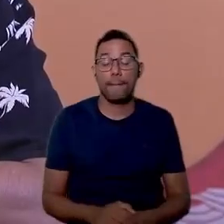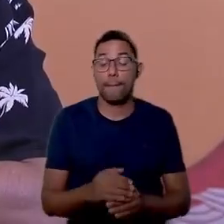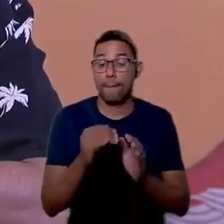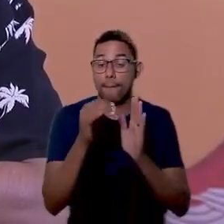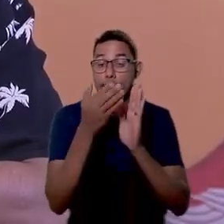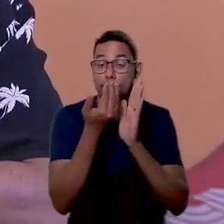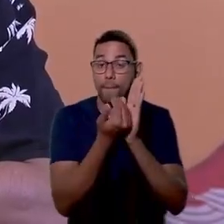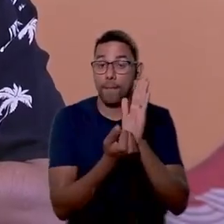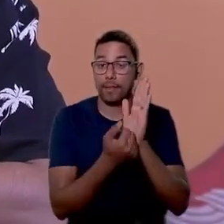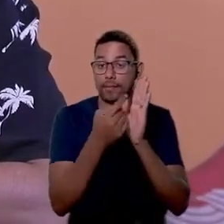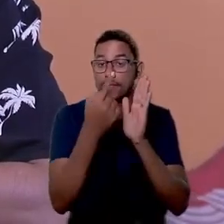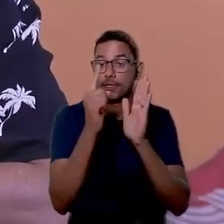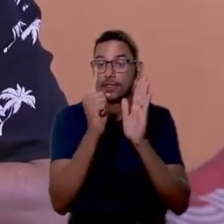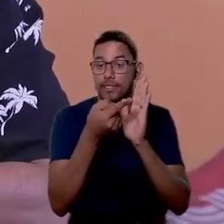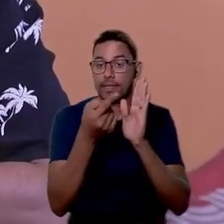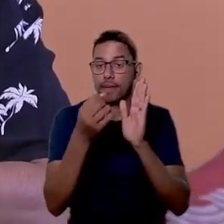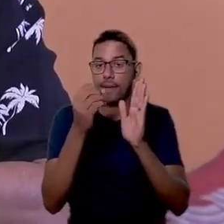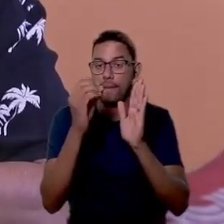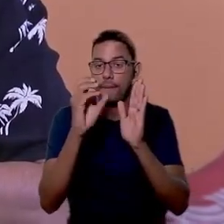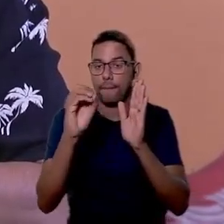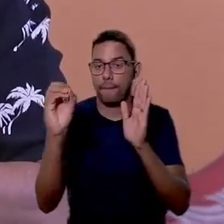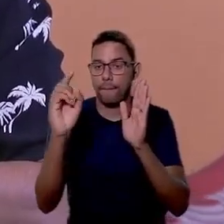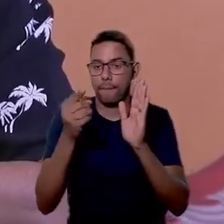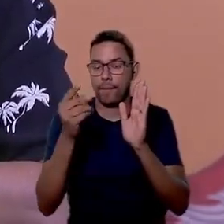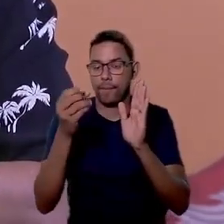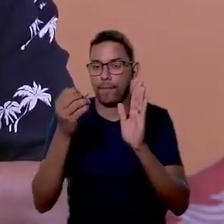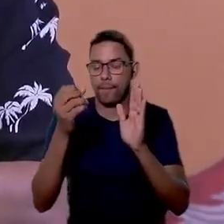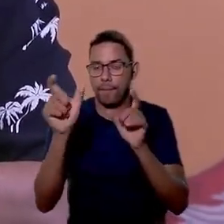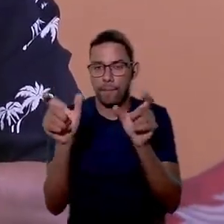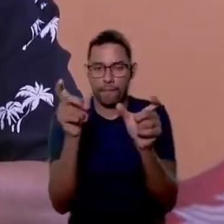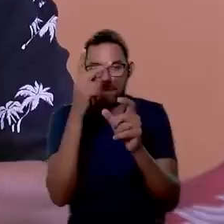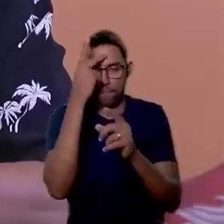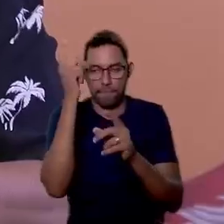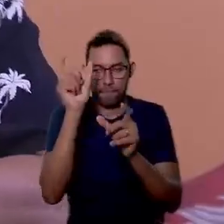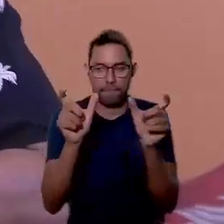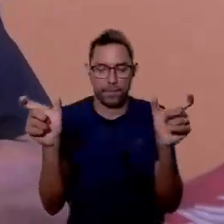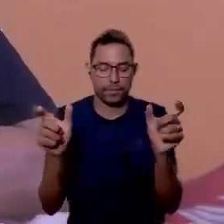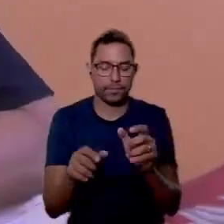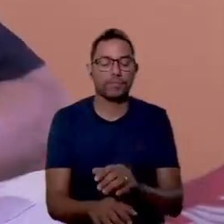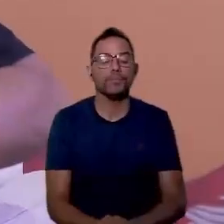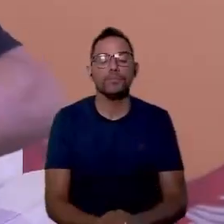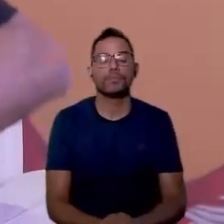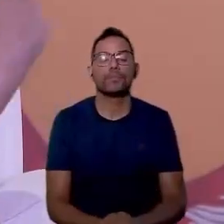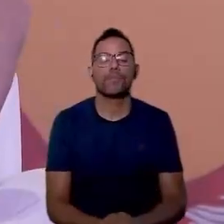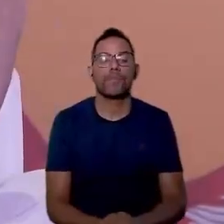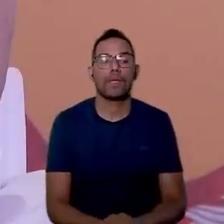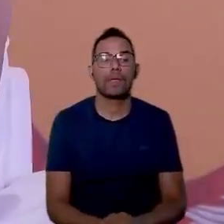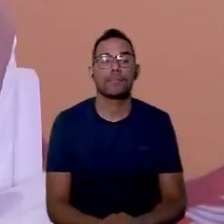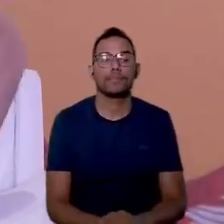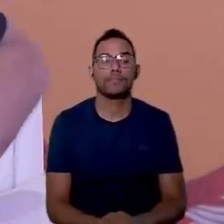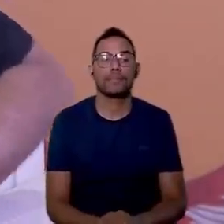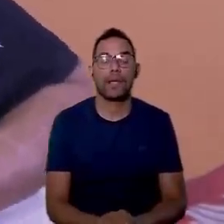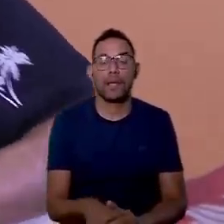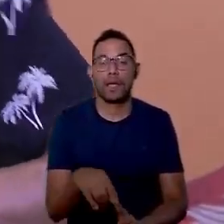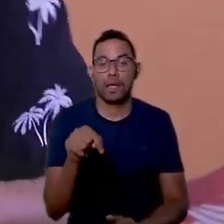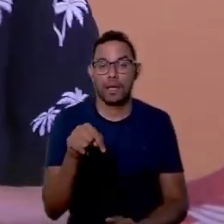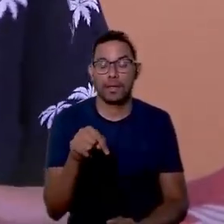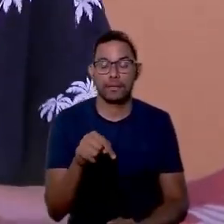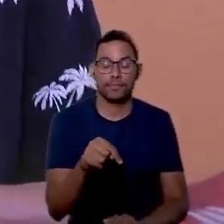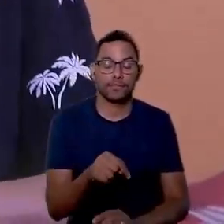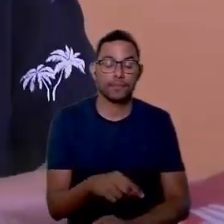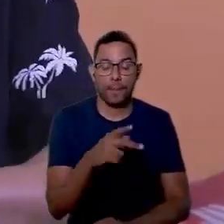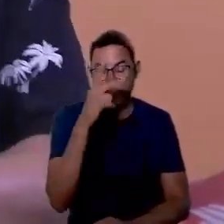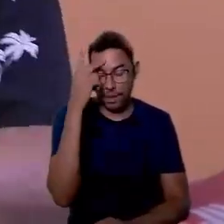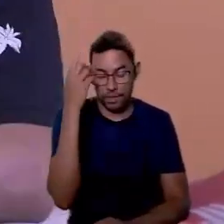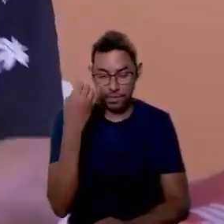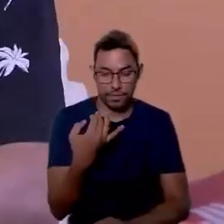habitantes. Também das regiões norte, nordeste e centro-oeste. E aí as pessoas dizem assim, quando a gente está falando, principalmente aqui no Sudeste, as